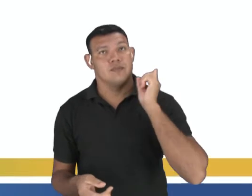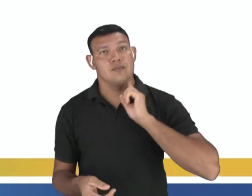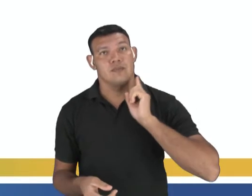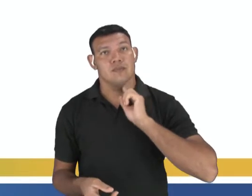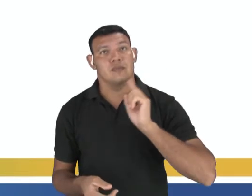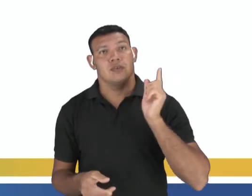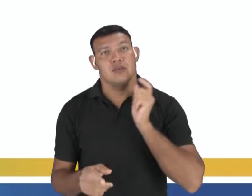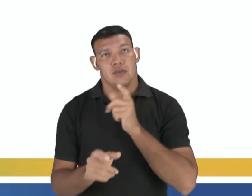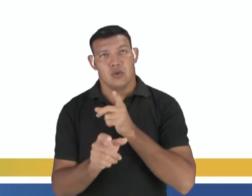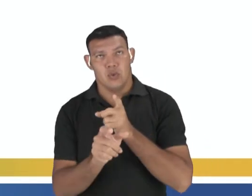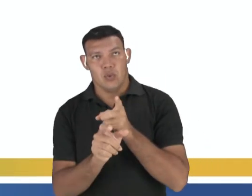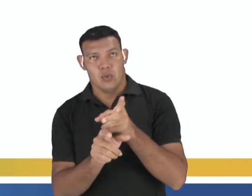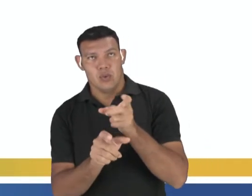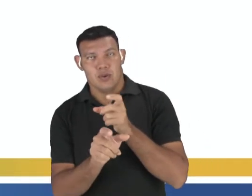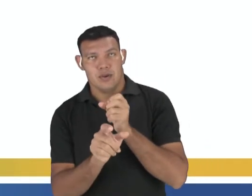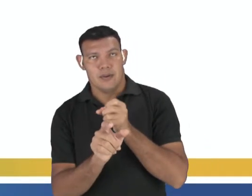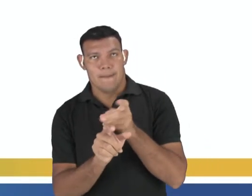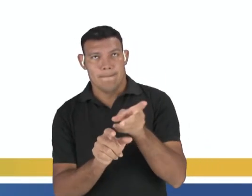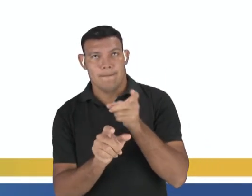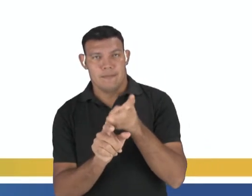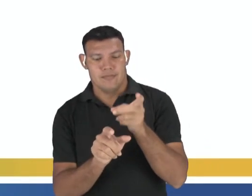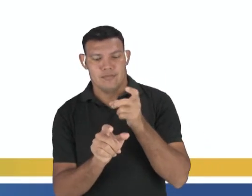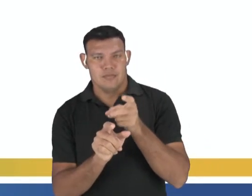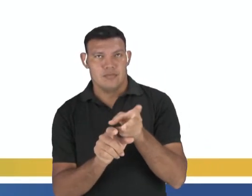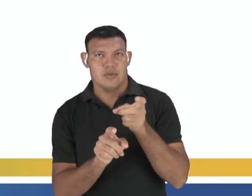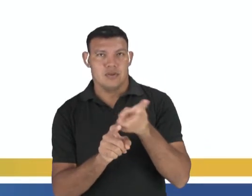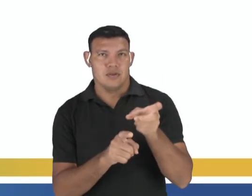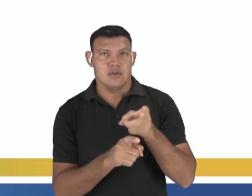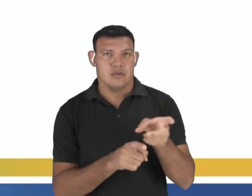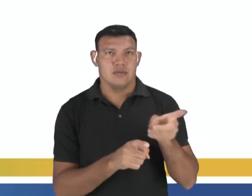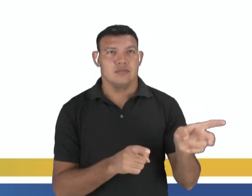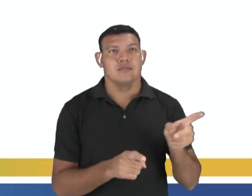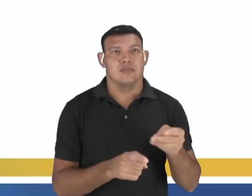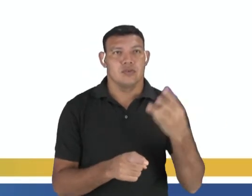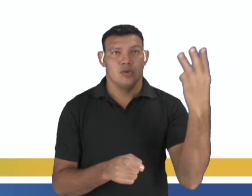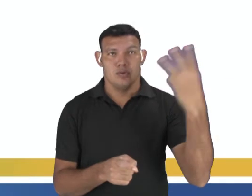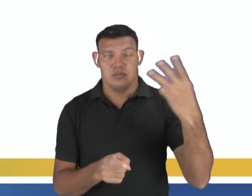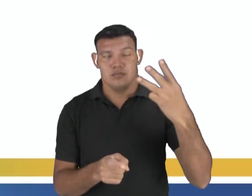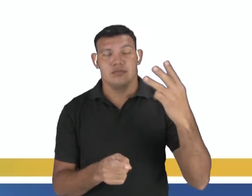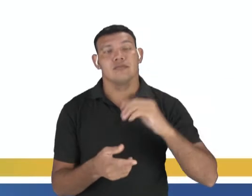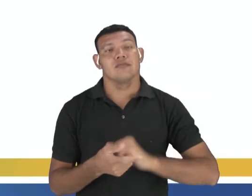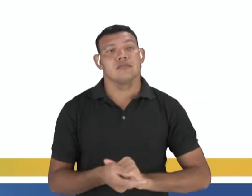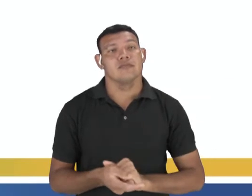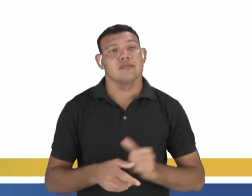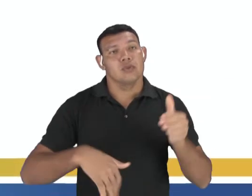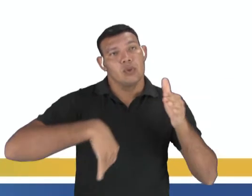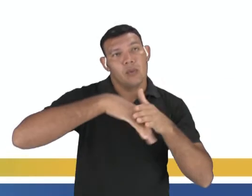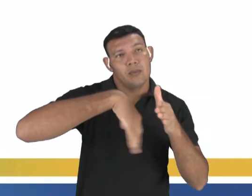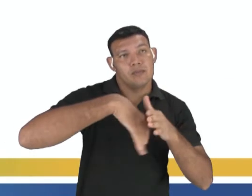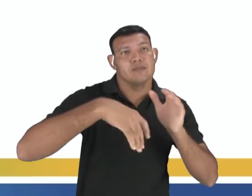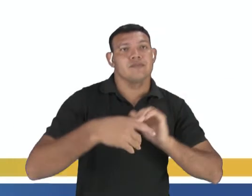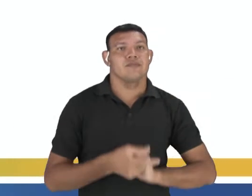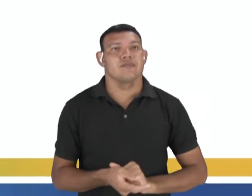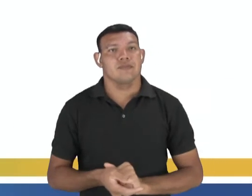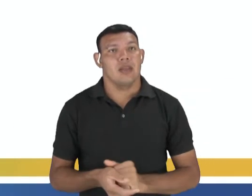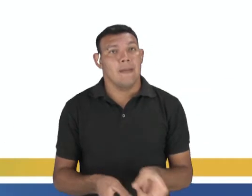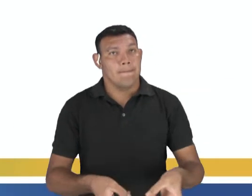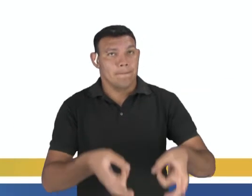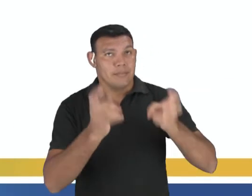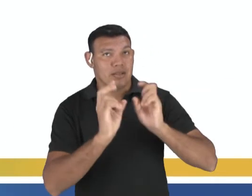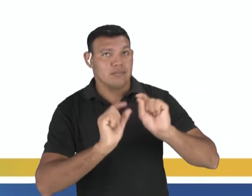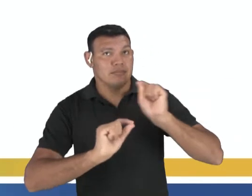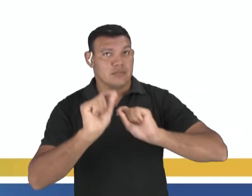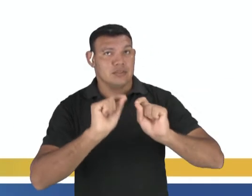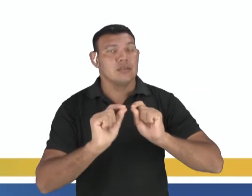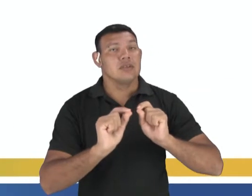são eventos entre si independentes. Por quê? O resultado que vai ter no primeiro, teoricamente, não vai afetar o resultado do segundo.